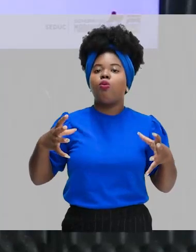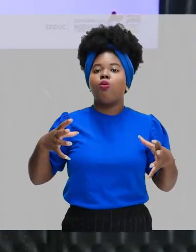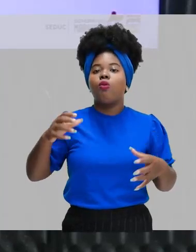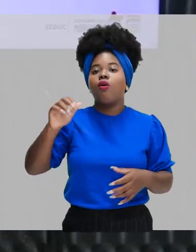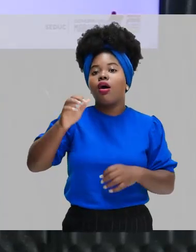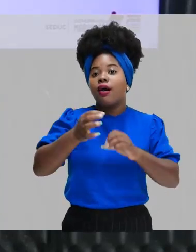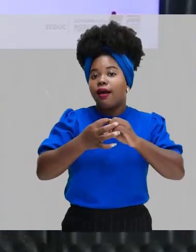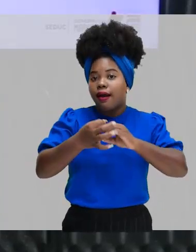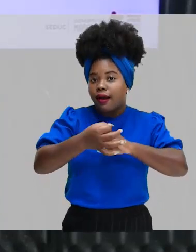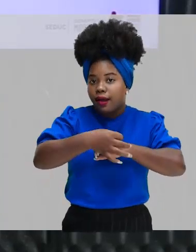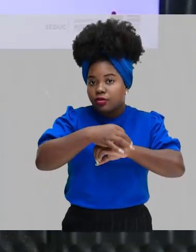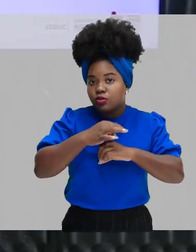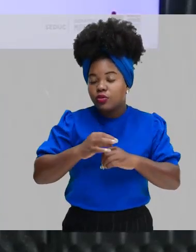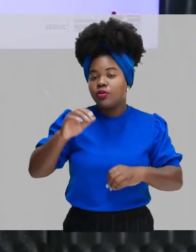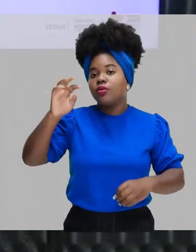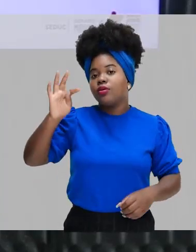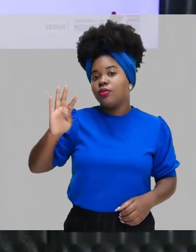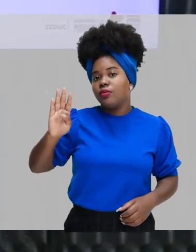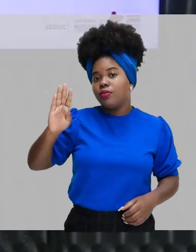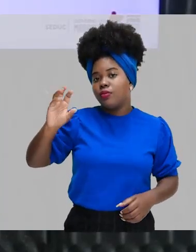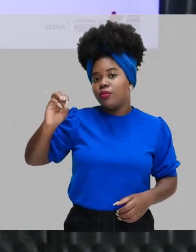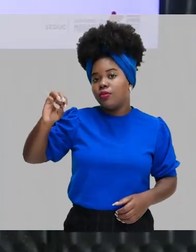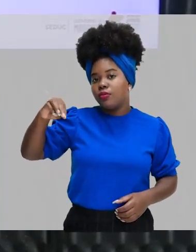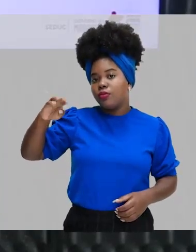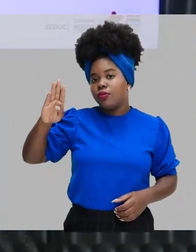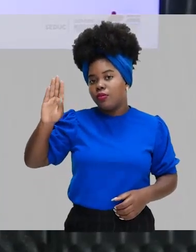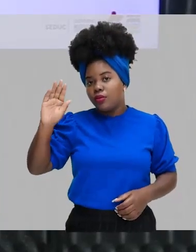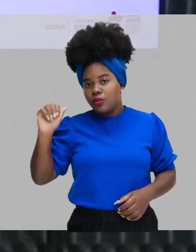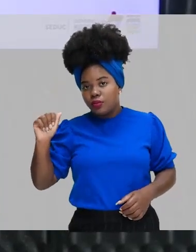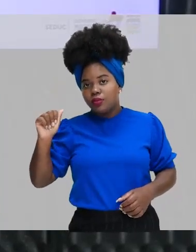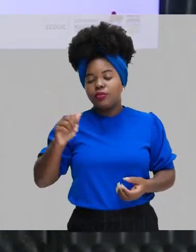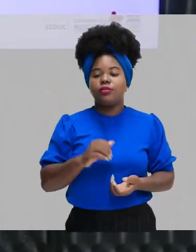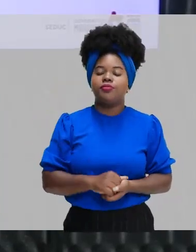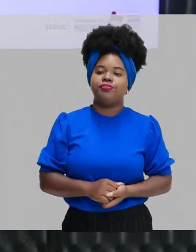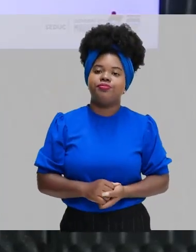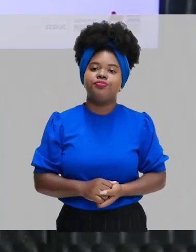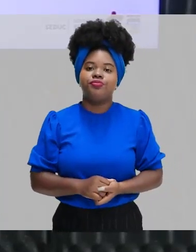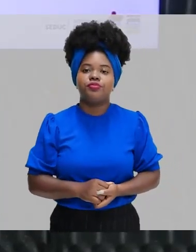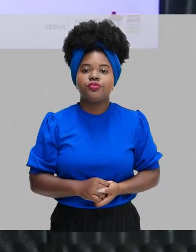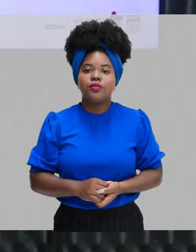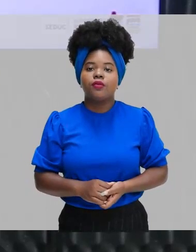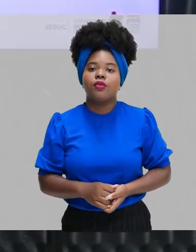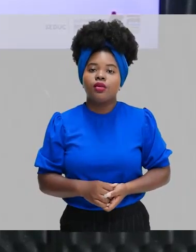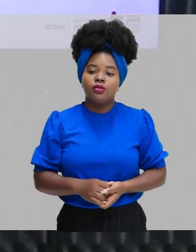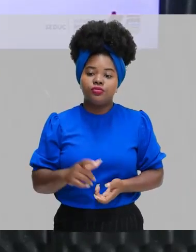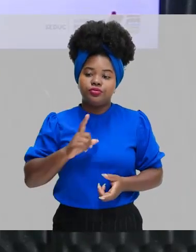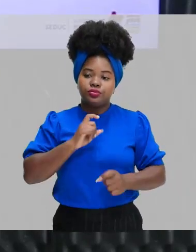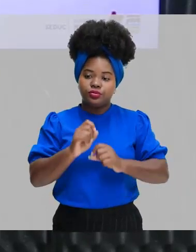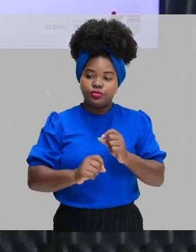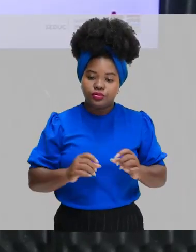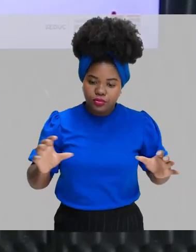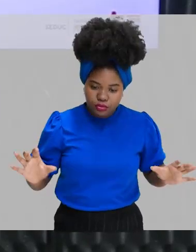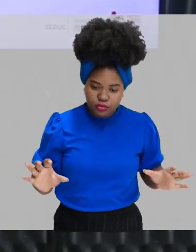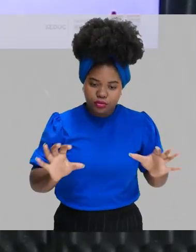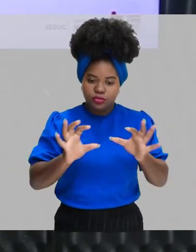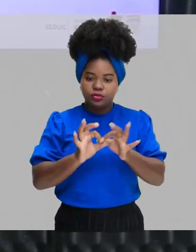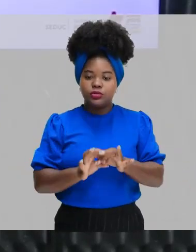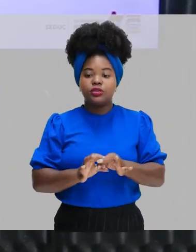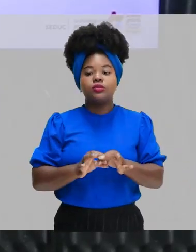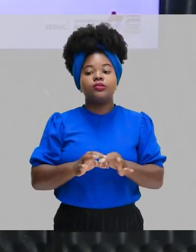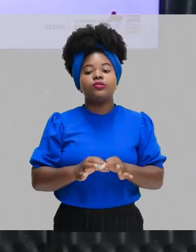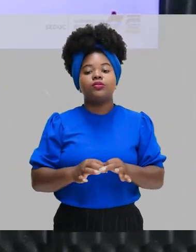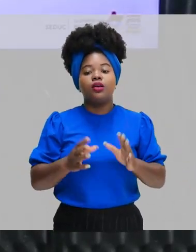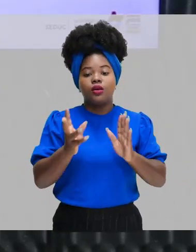B desse dessa de toda essa esse conhecimento que é a radioatividade mas nós